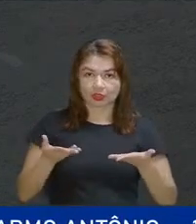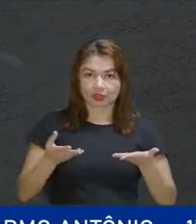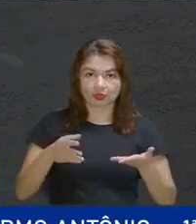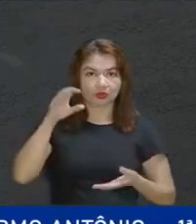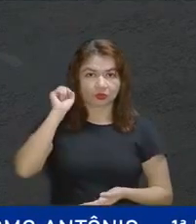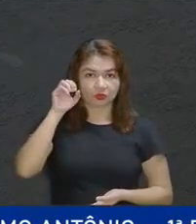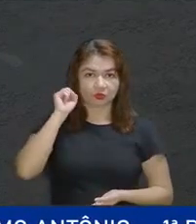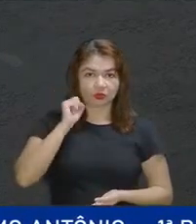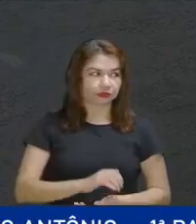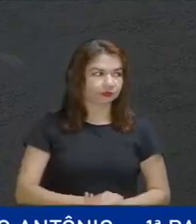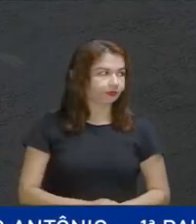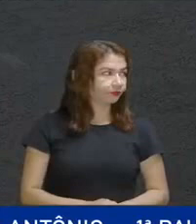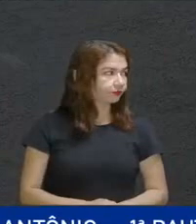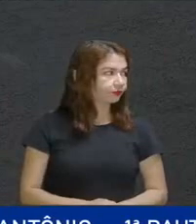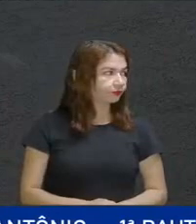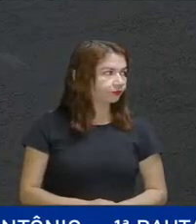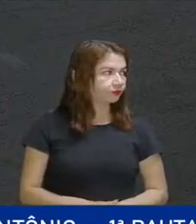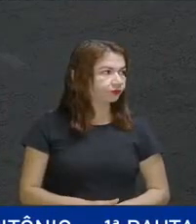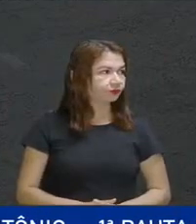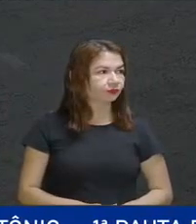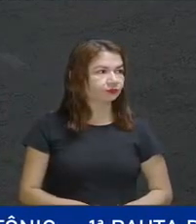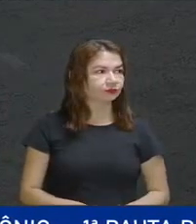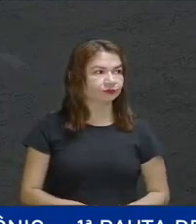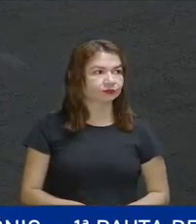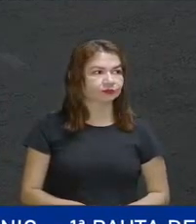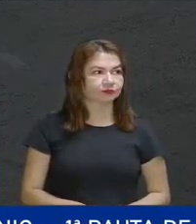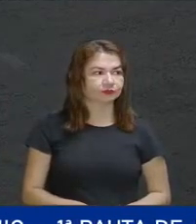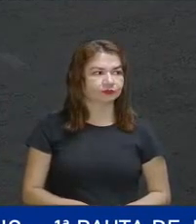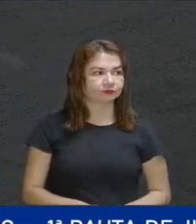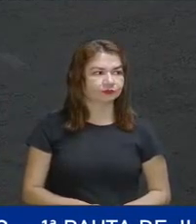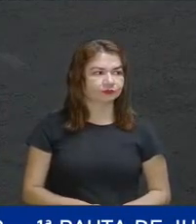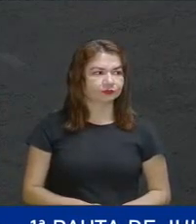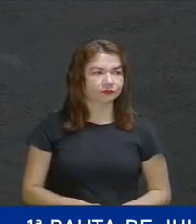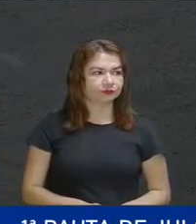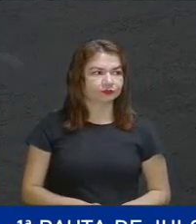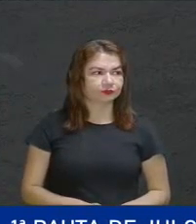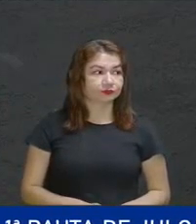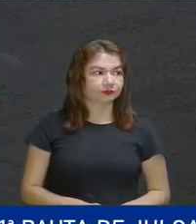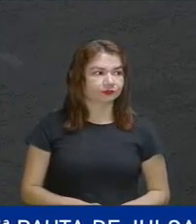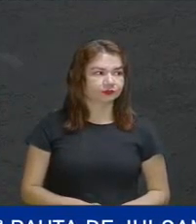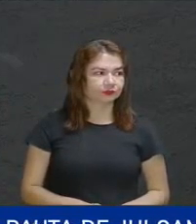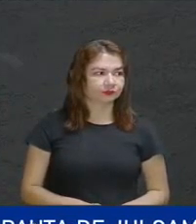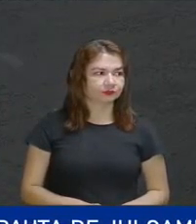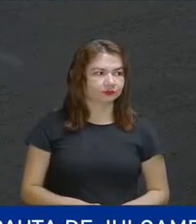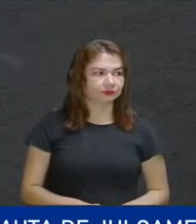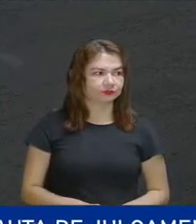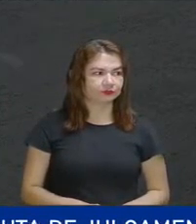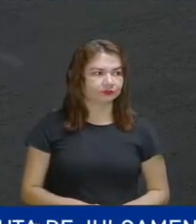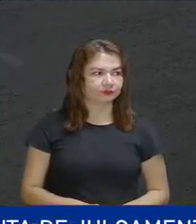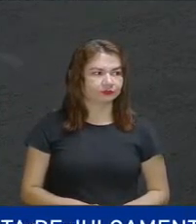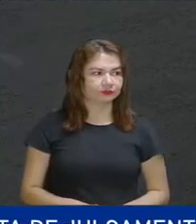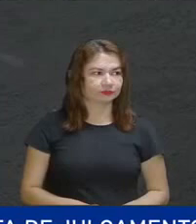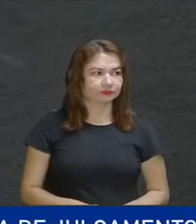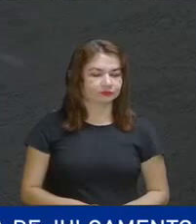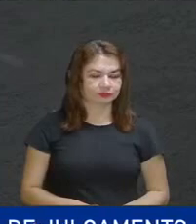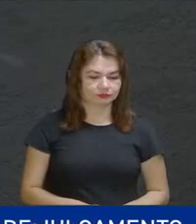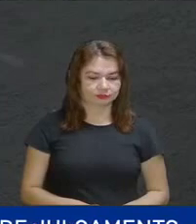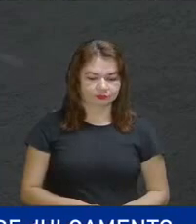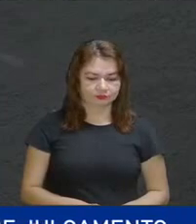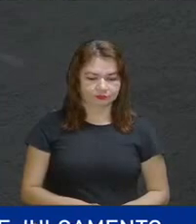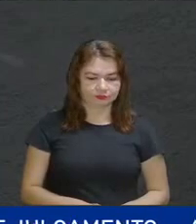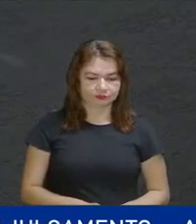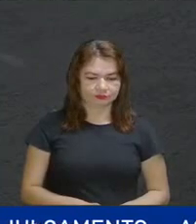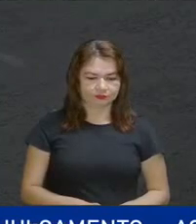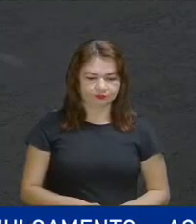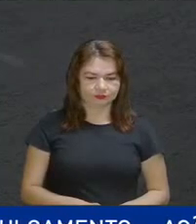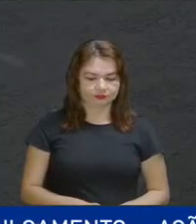E eu disse, olha, Bita, não dá assim. Eu dei um carro lá nela, aí foi que ela foi pro banco, aí que ela conseguiu tirar o carro. Aí ela... Da Daniela...